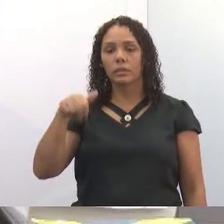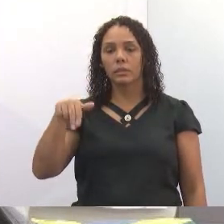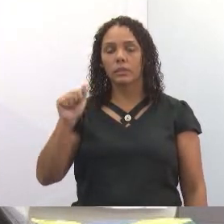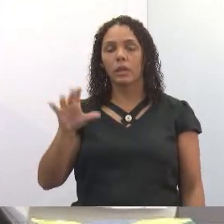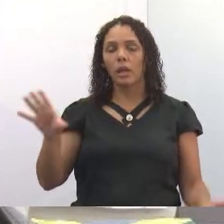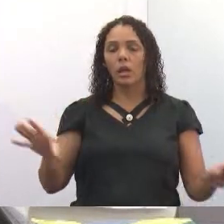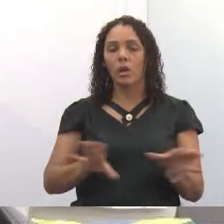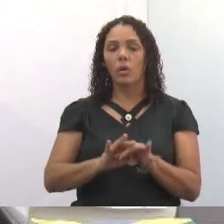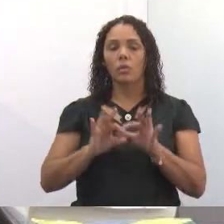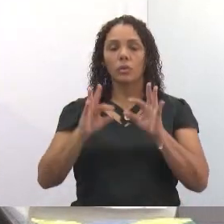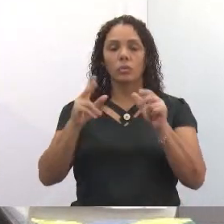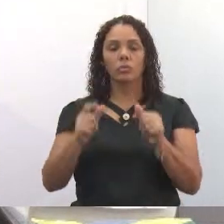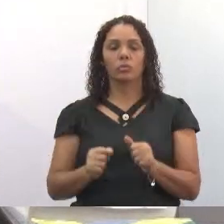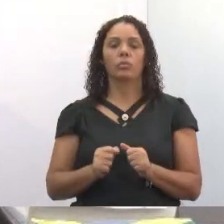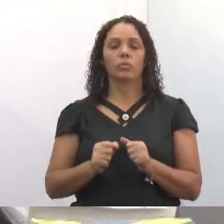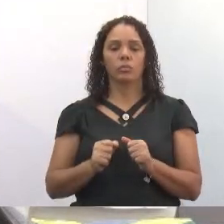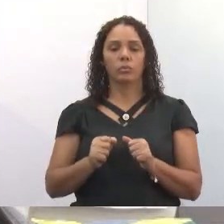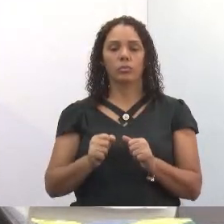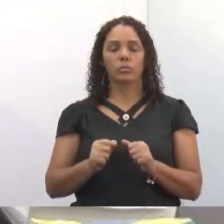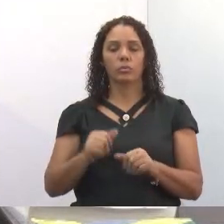fazer a diferença. Sou favorável.